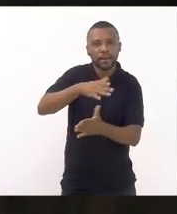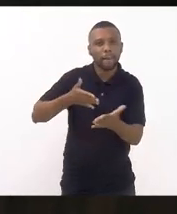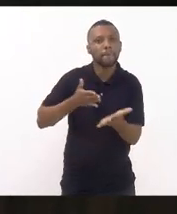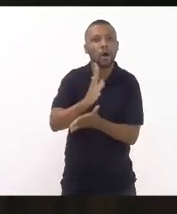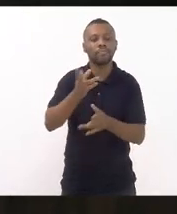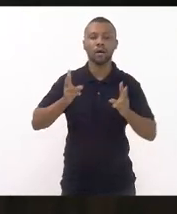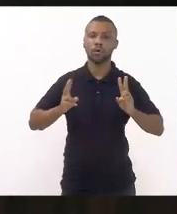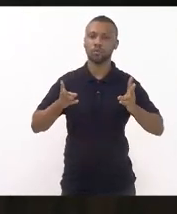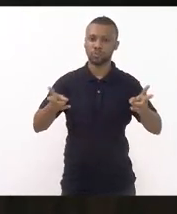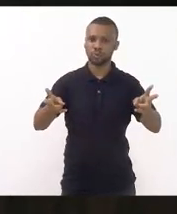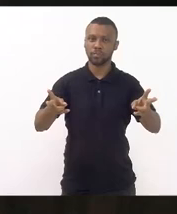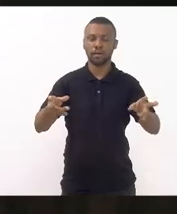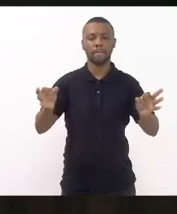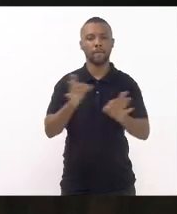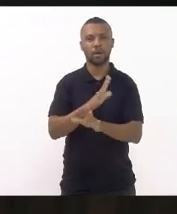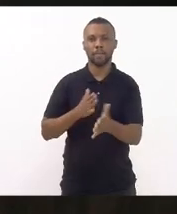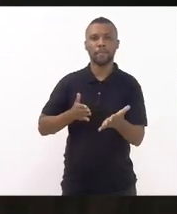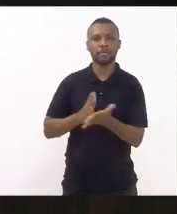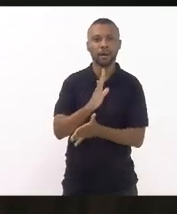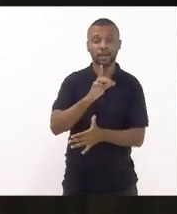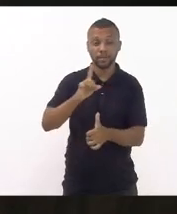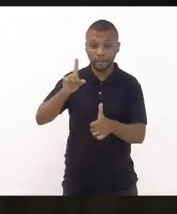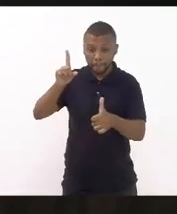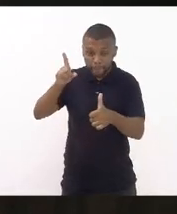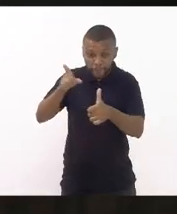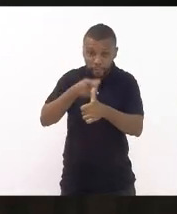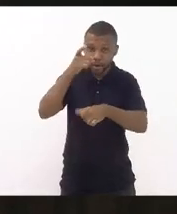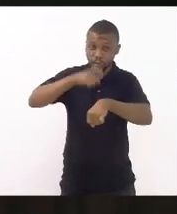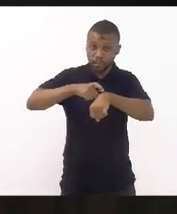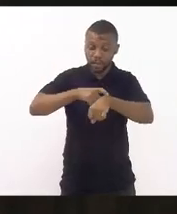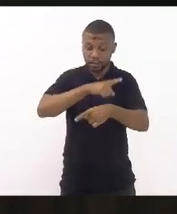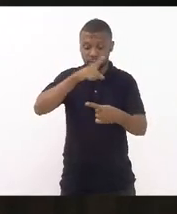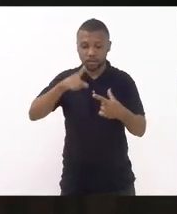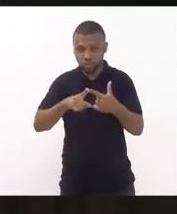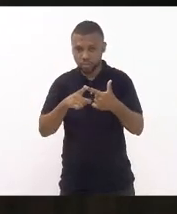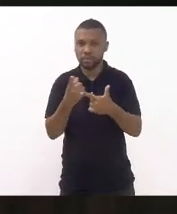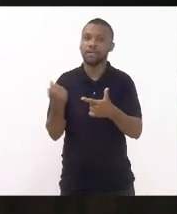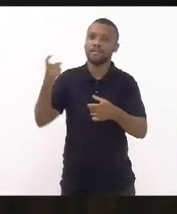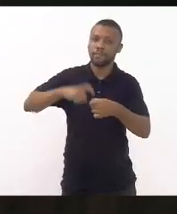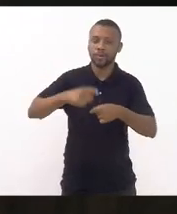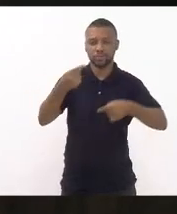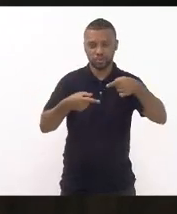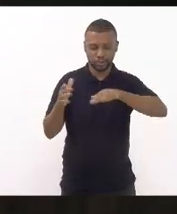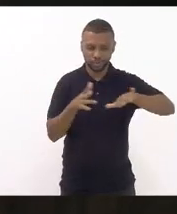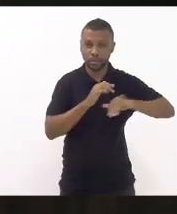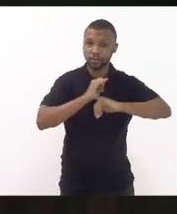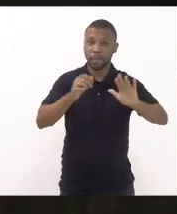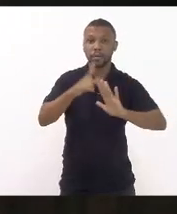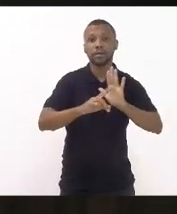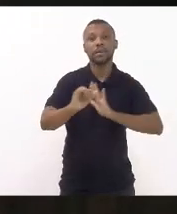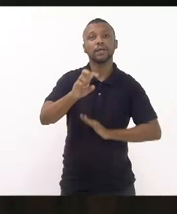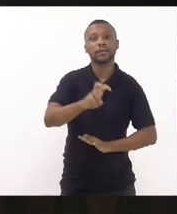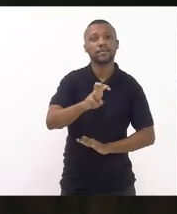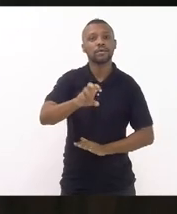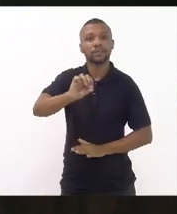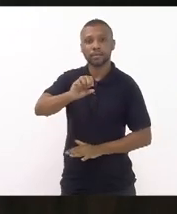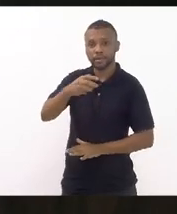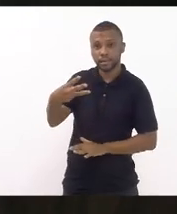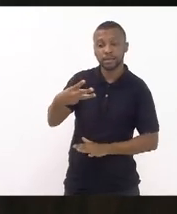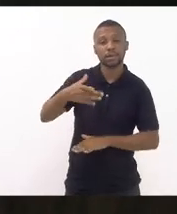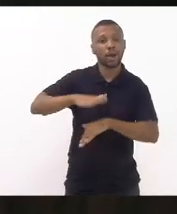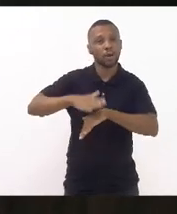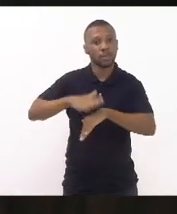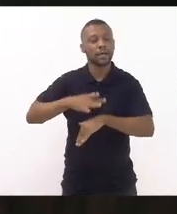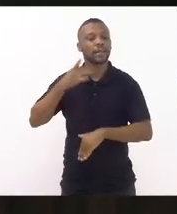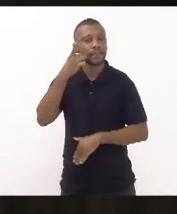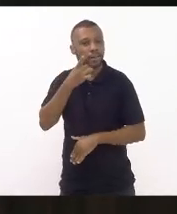como estão. Aprovado em primeira, retorno em segunda. Anuncio projeto de lei número 5503-2022, de autoria do deputado